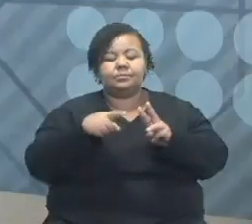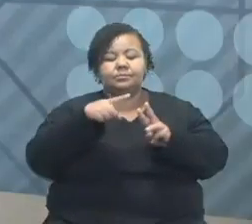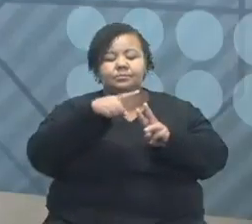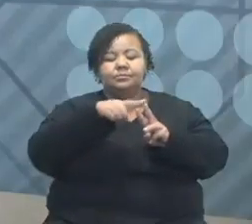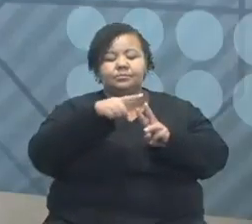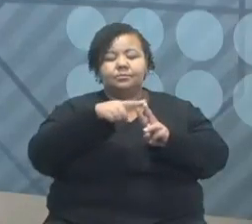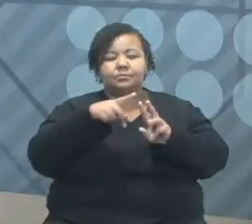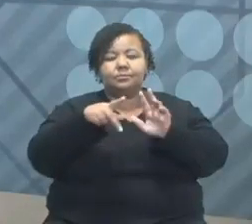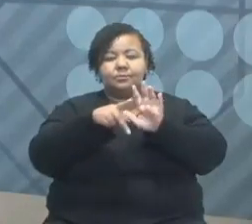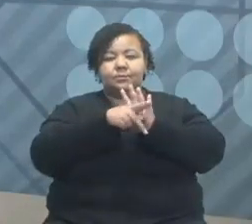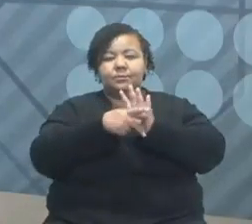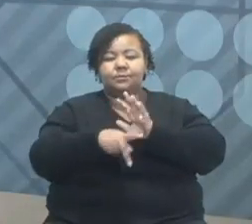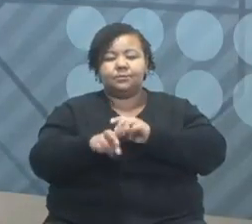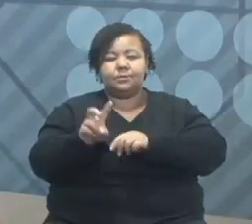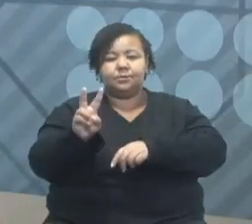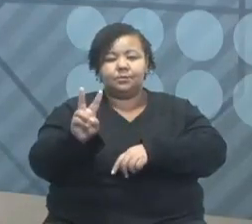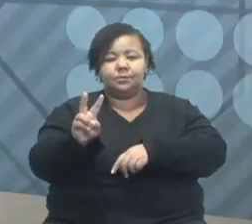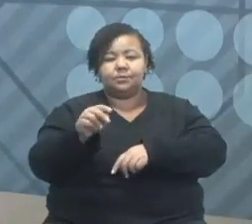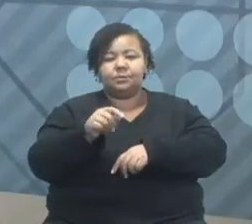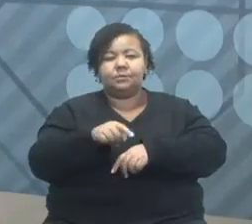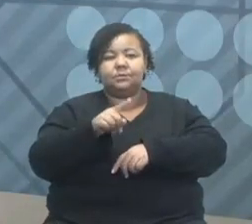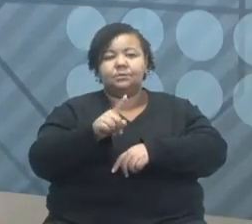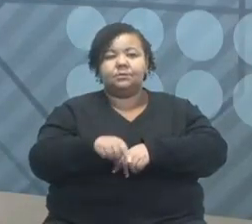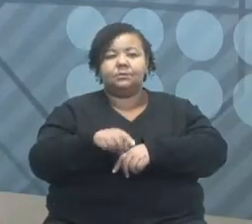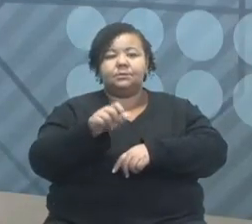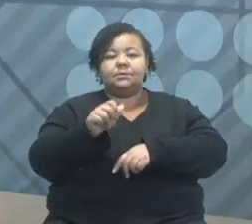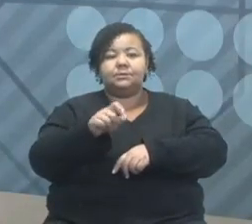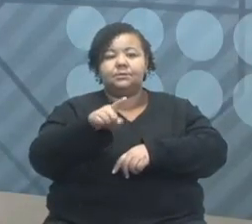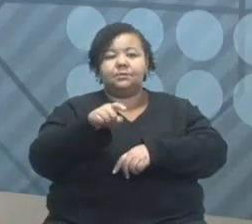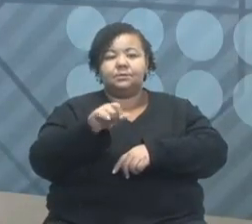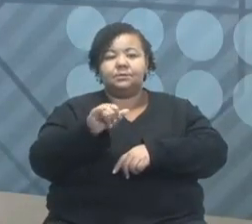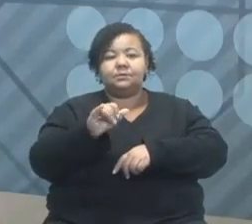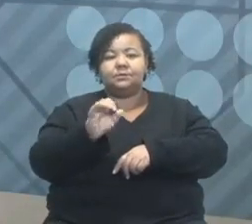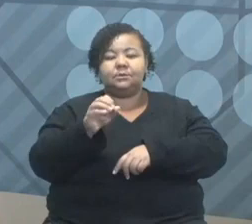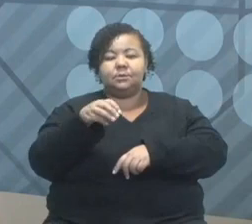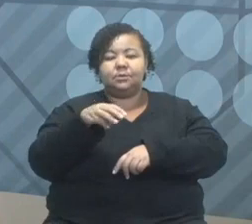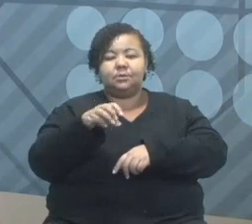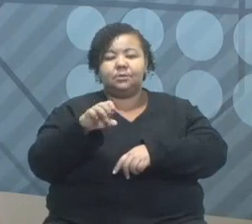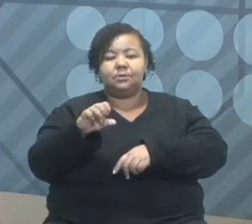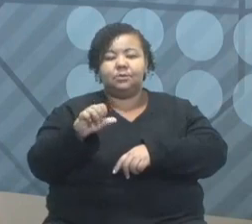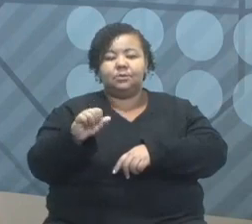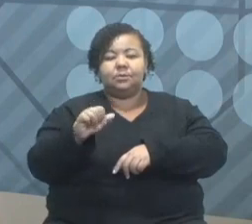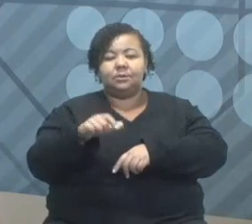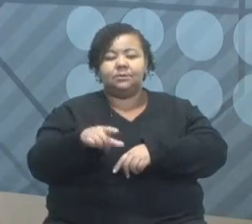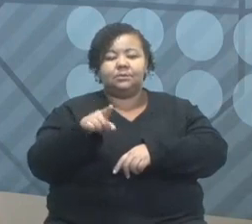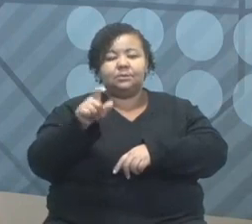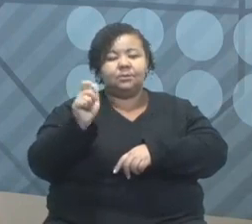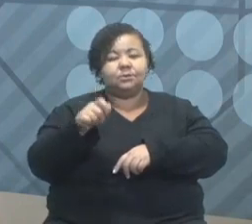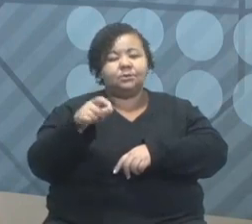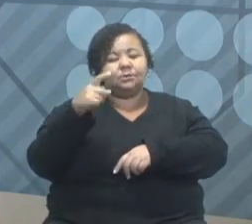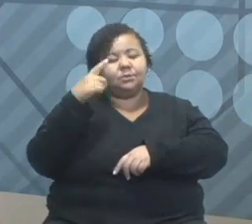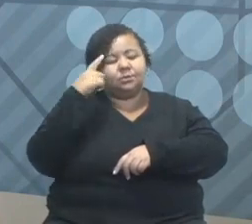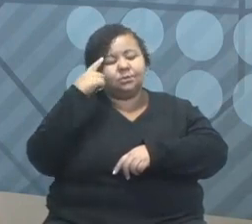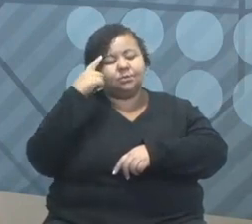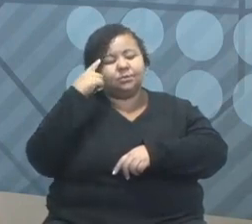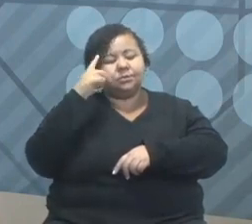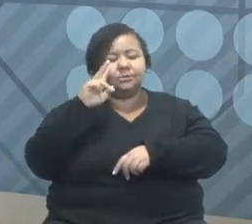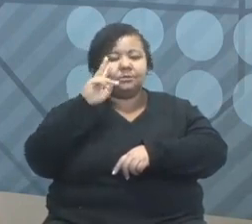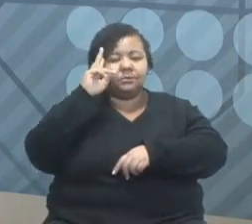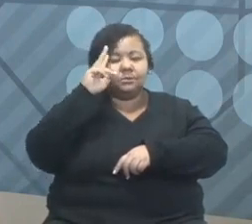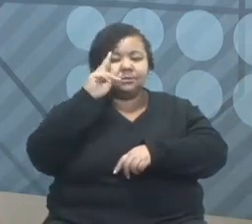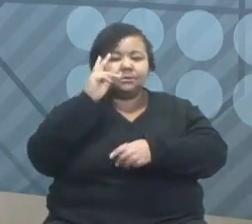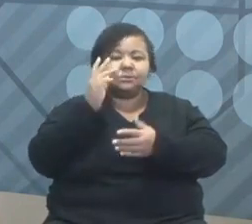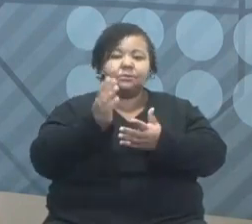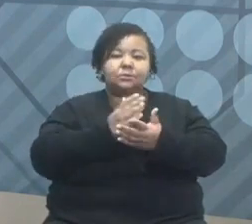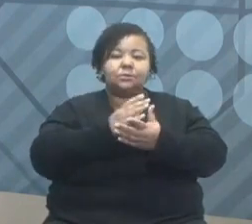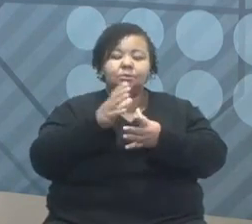V. Essas propriedades, esses axiomas que eu vou trabalhar aqui com você, você pode estar pensando a respeito deles, relembrando alguns conjuntos